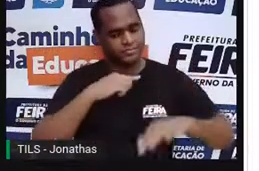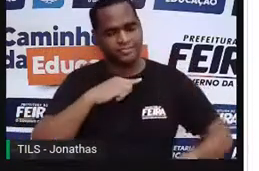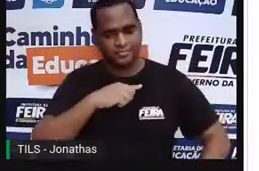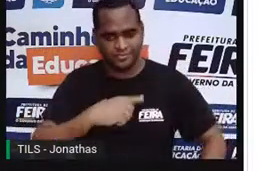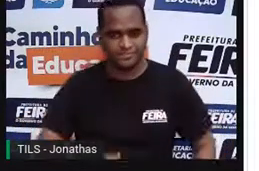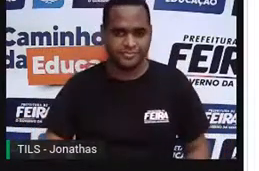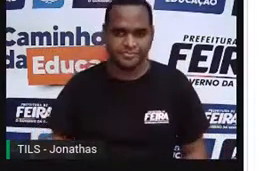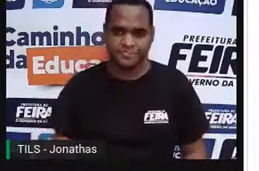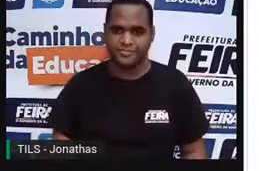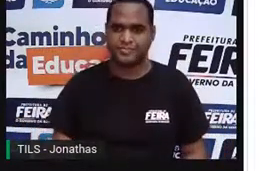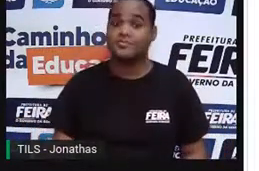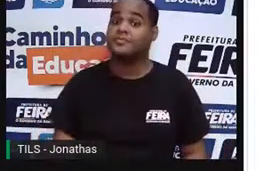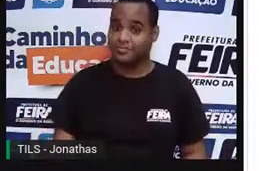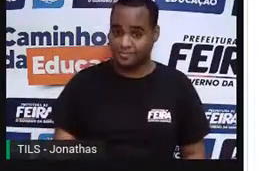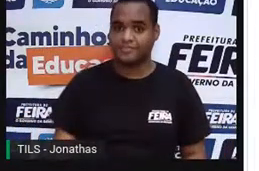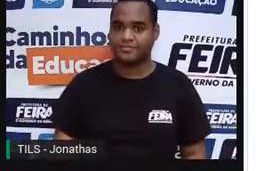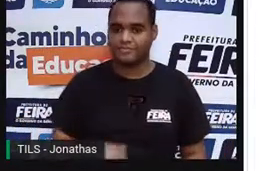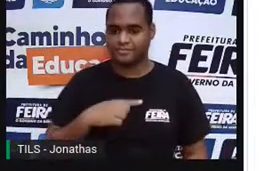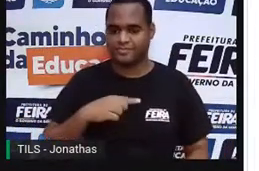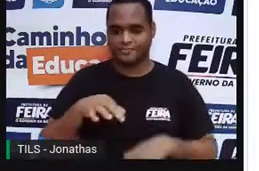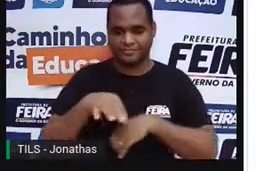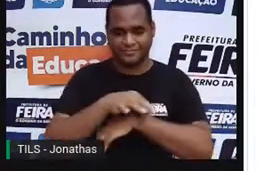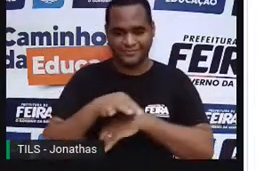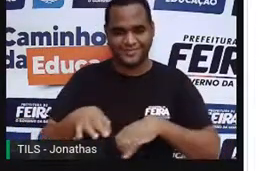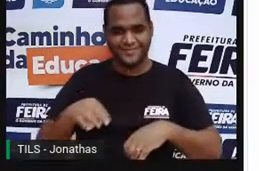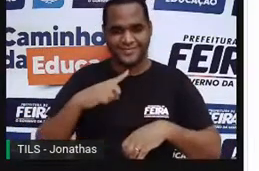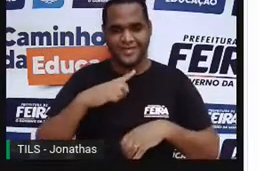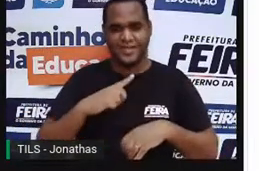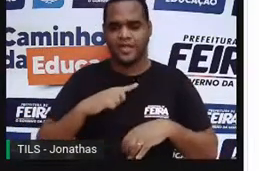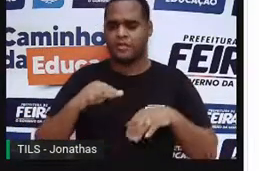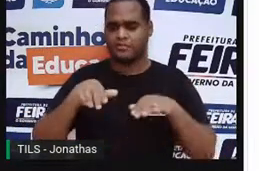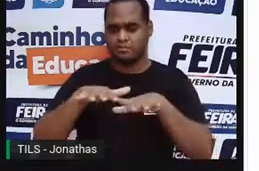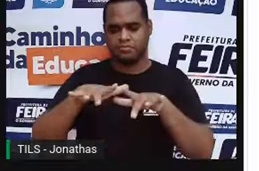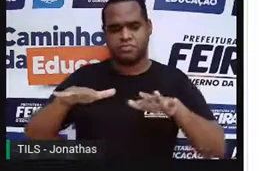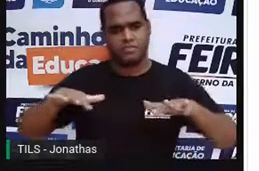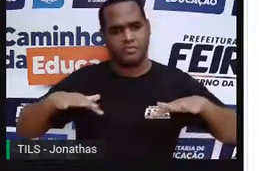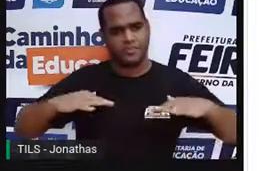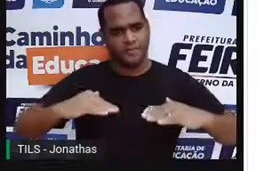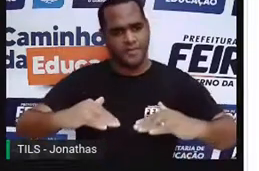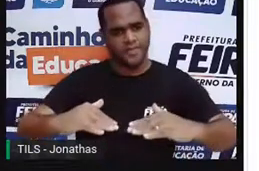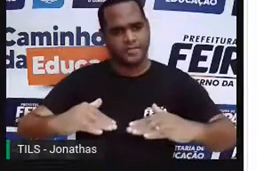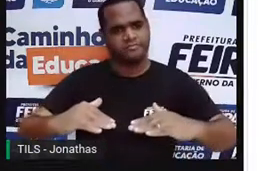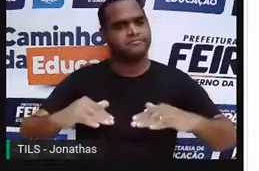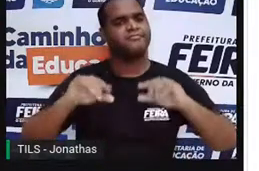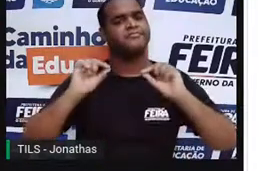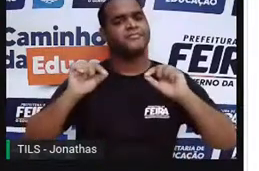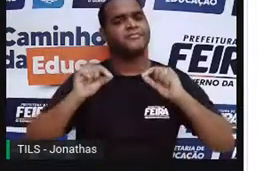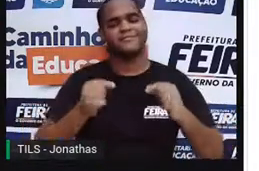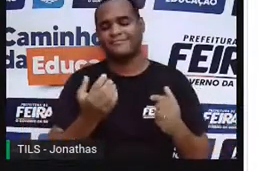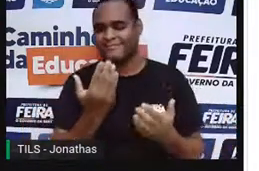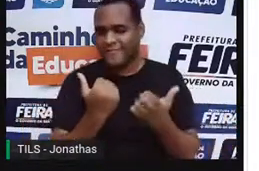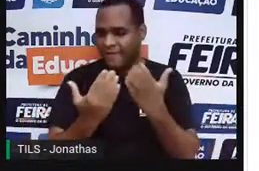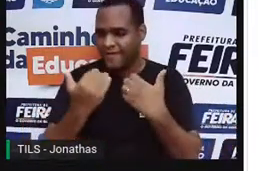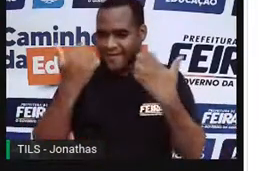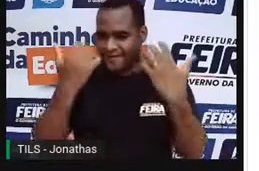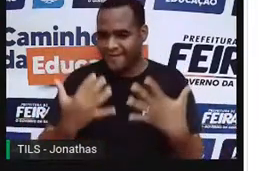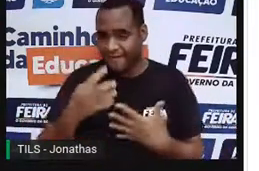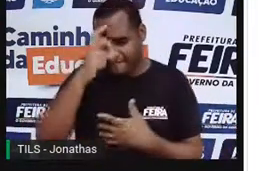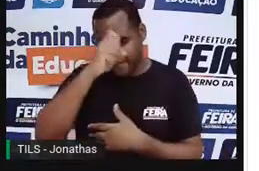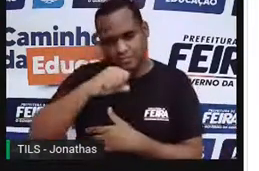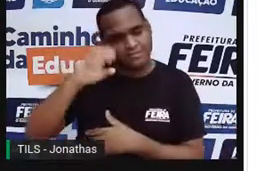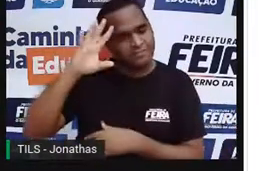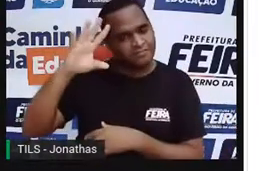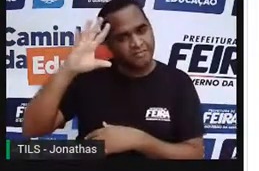certo medida de superfície O que é isso o professor bom vem comigo aqui imaginar essa